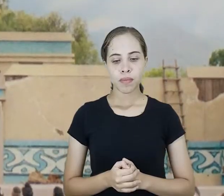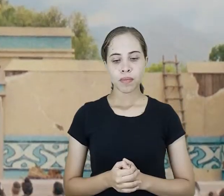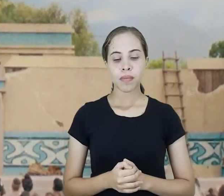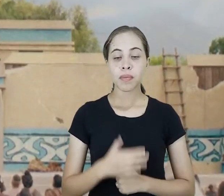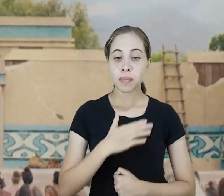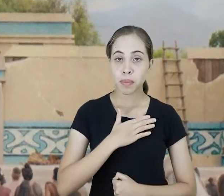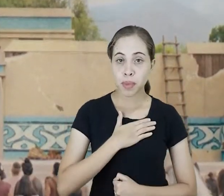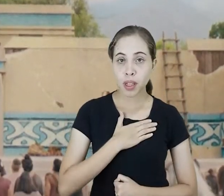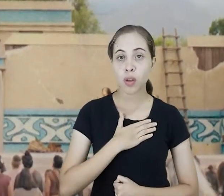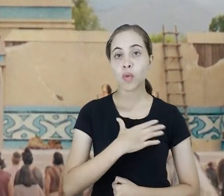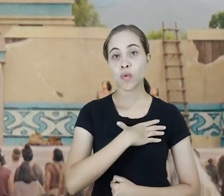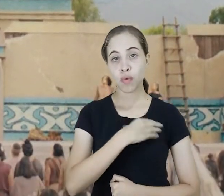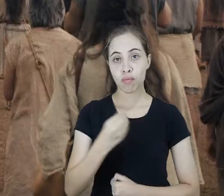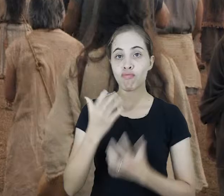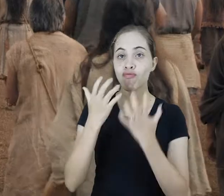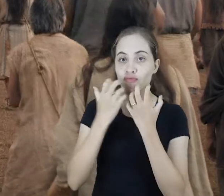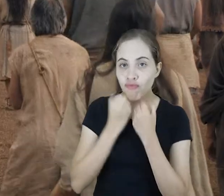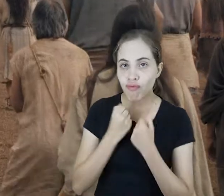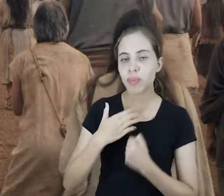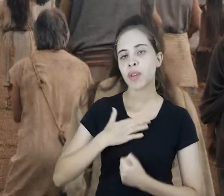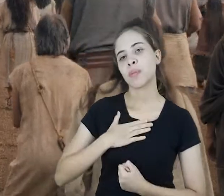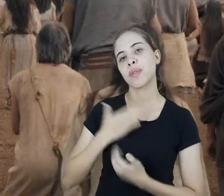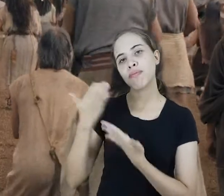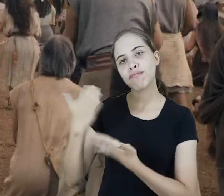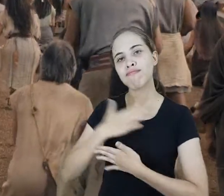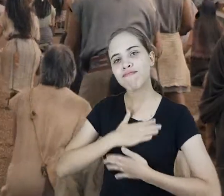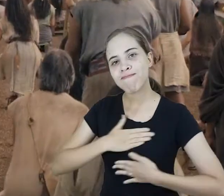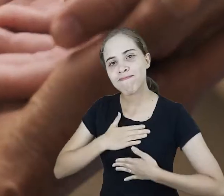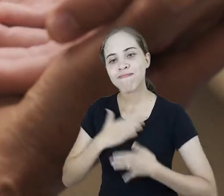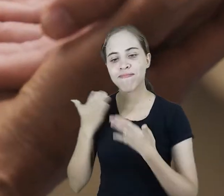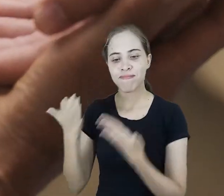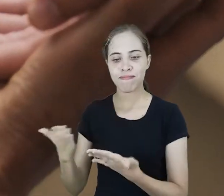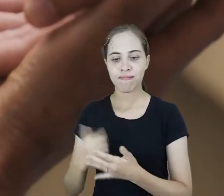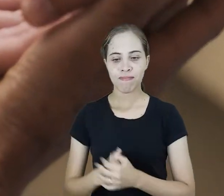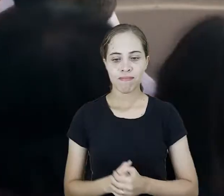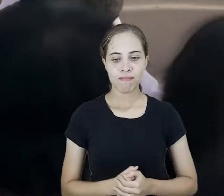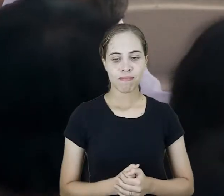Eis aqui, meu filho amado, em quem me comprazo.